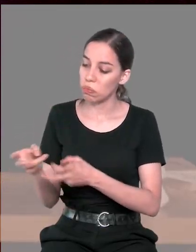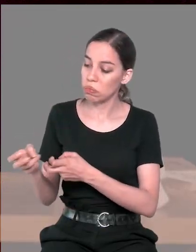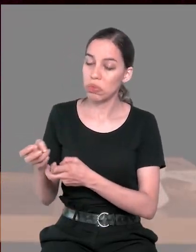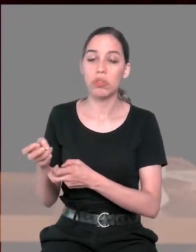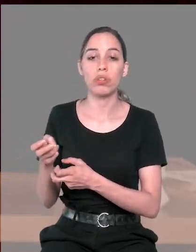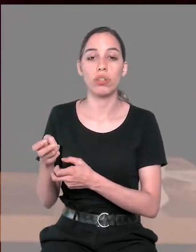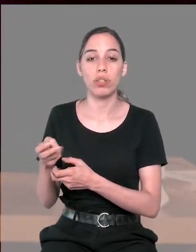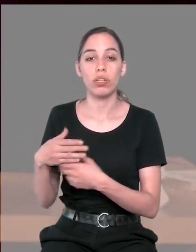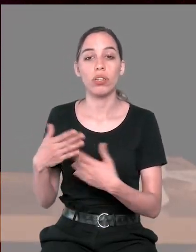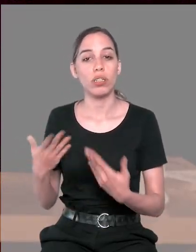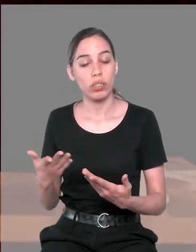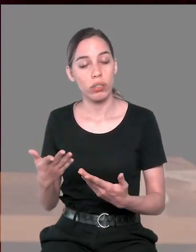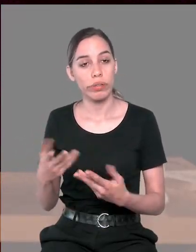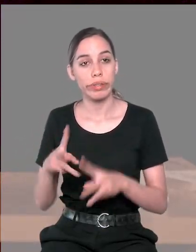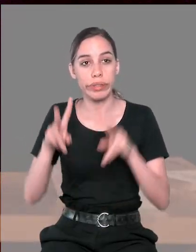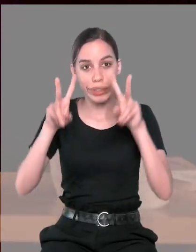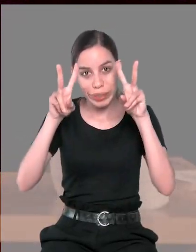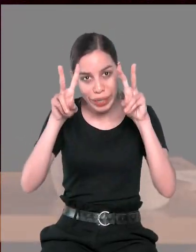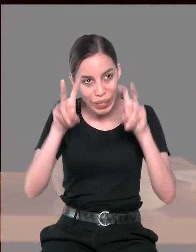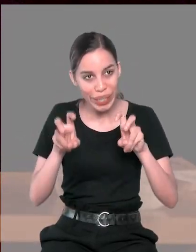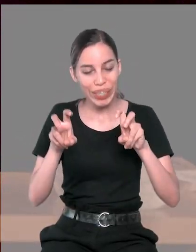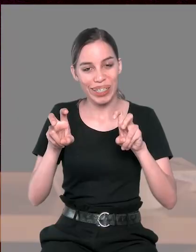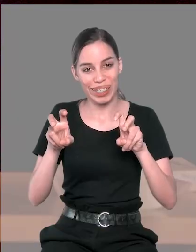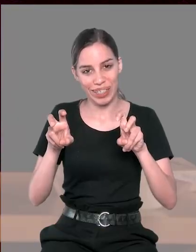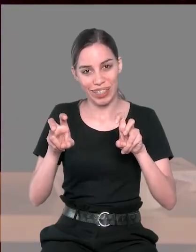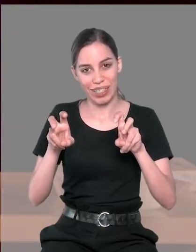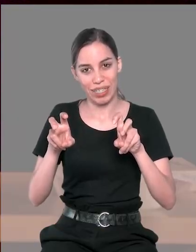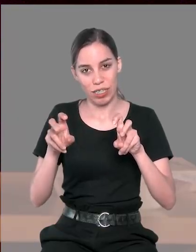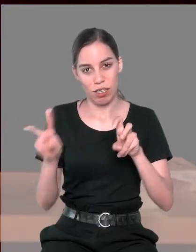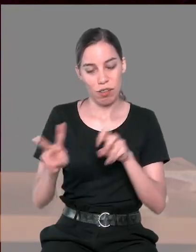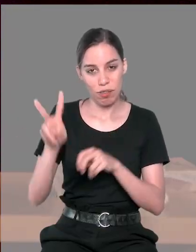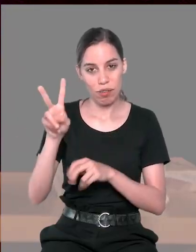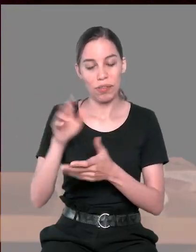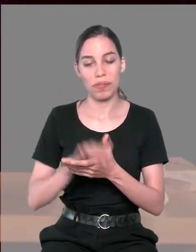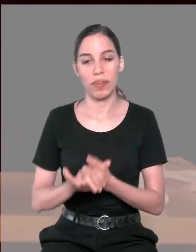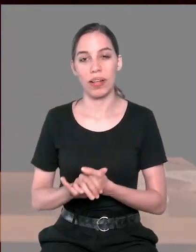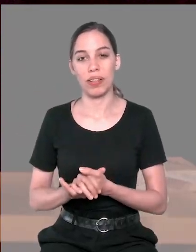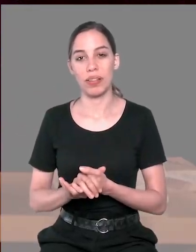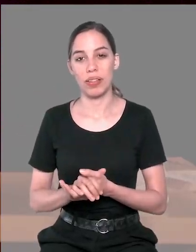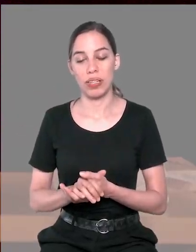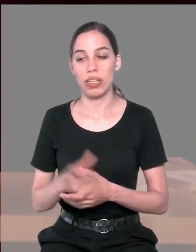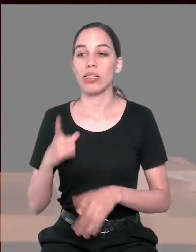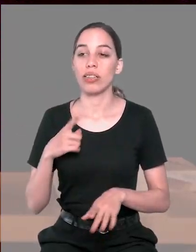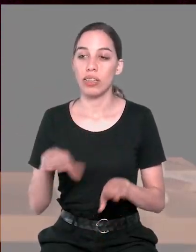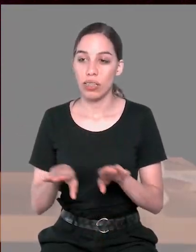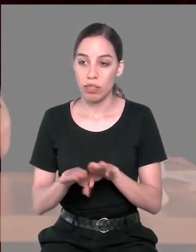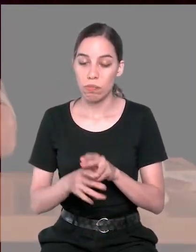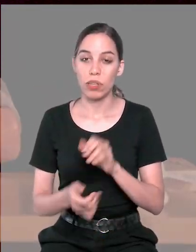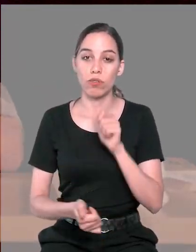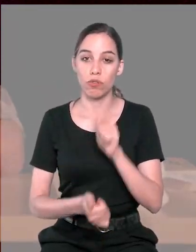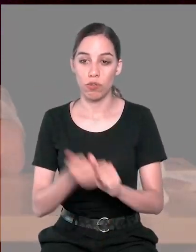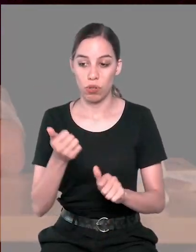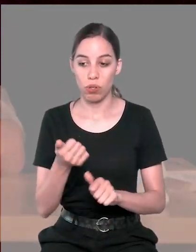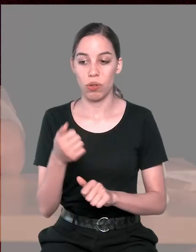né? Então a gente vê assim, o Anand também, recentemente, o Michael Tal, que